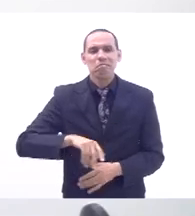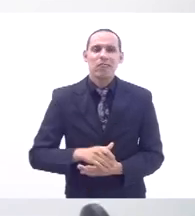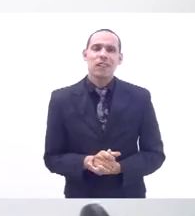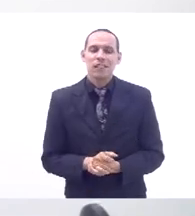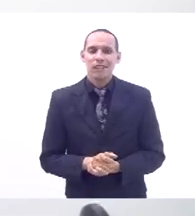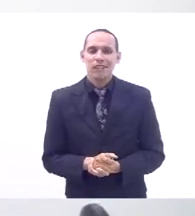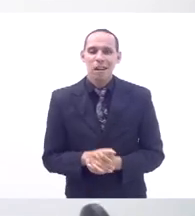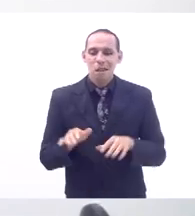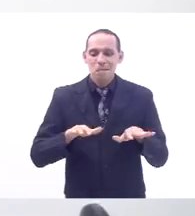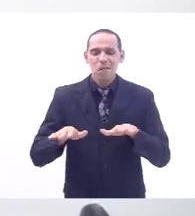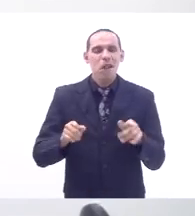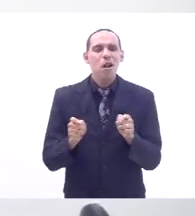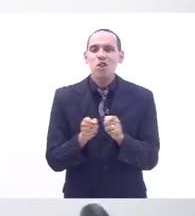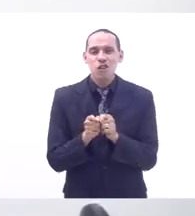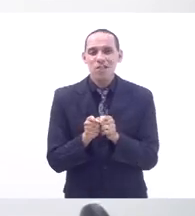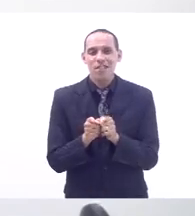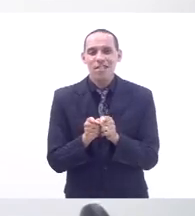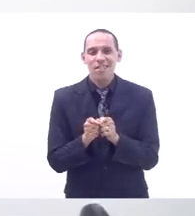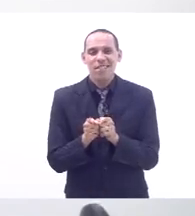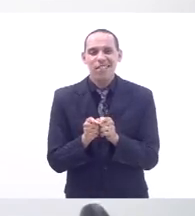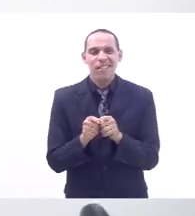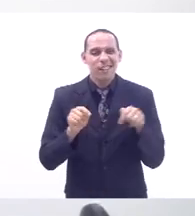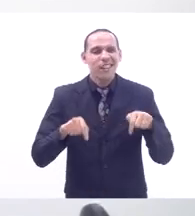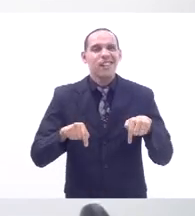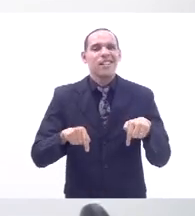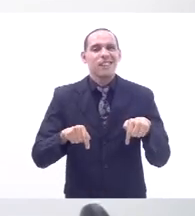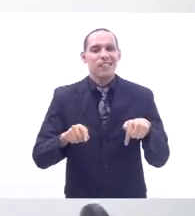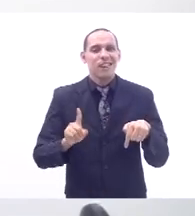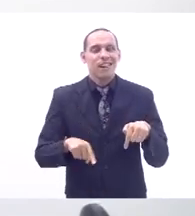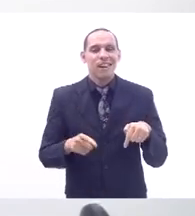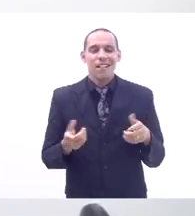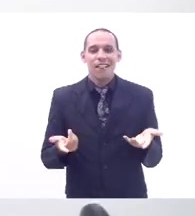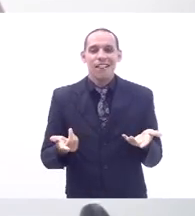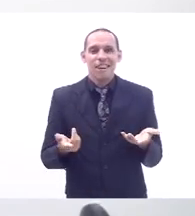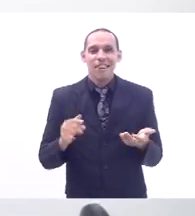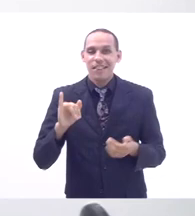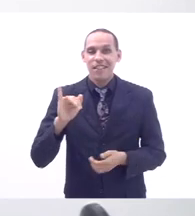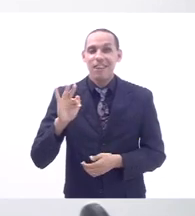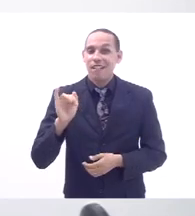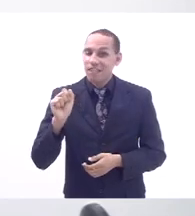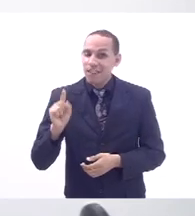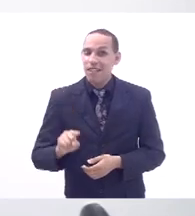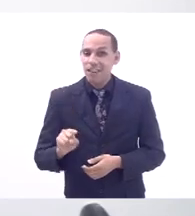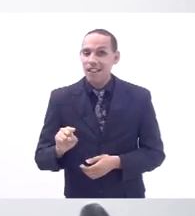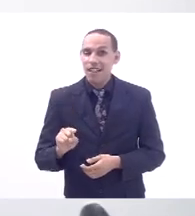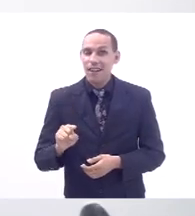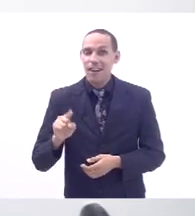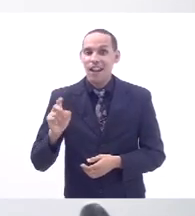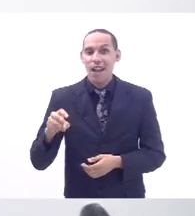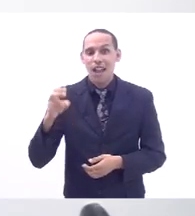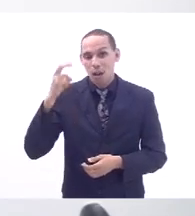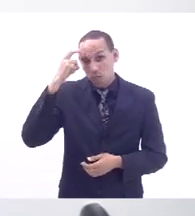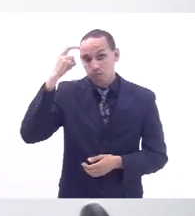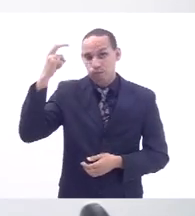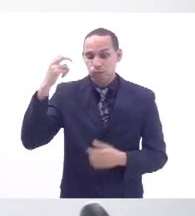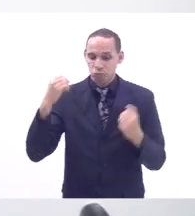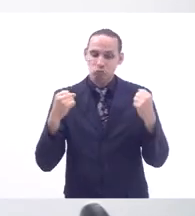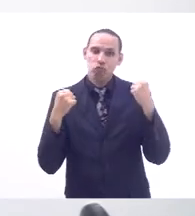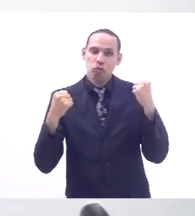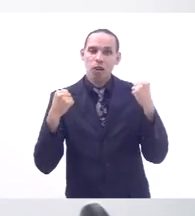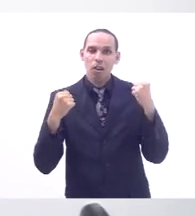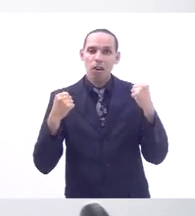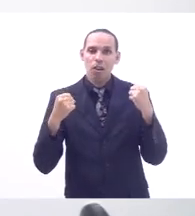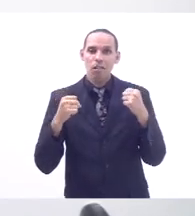movimento, porque movimento é pequeno. A gente está falando do IFA, né? Que é inteligência, força